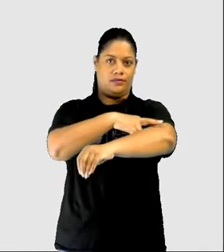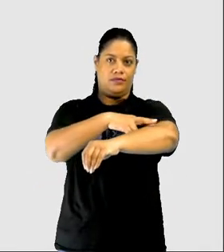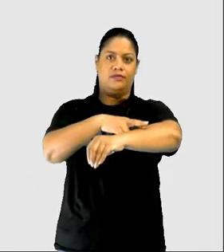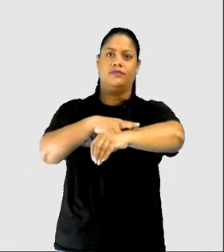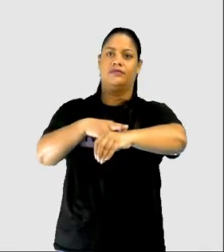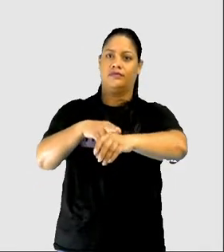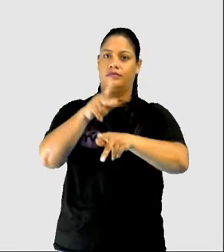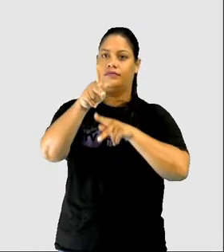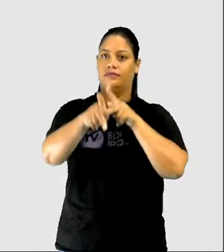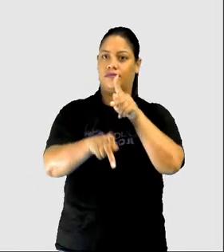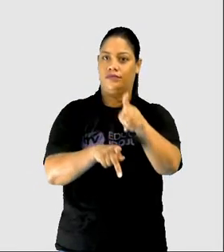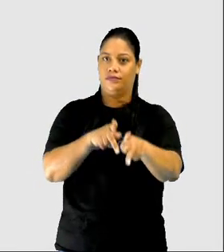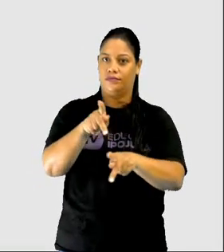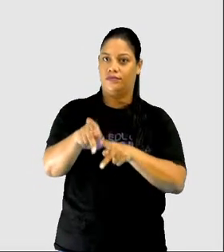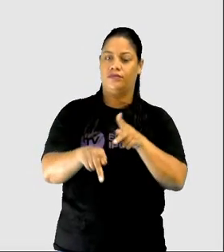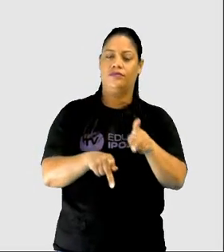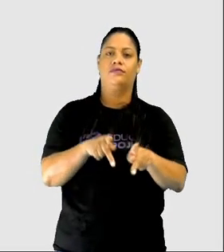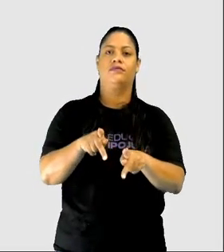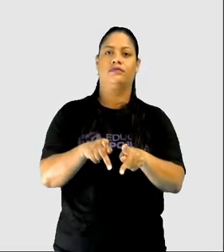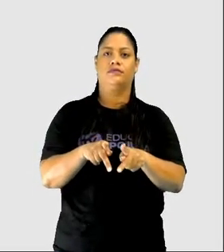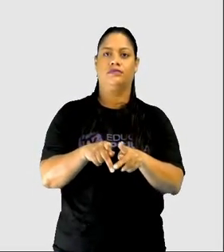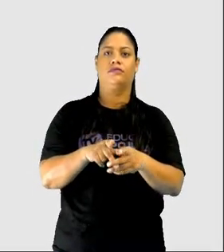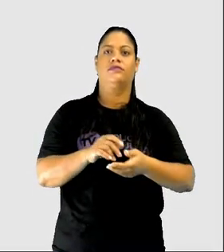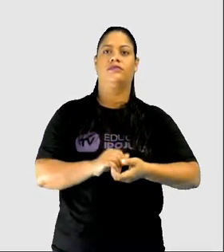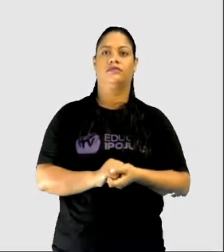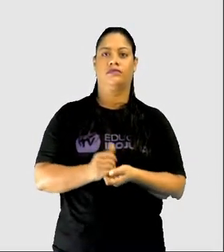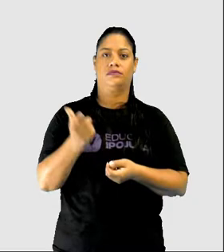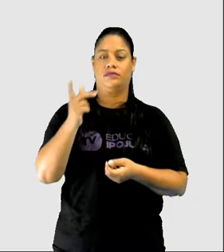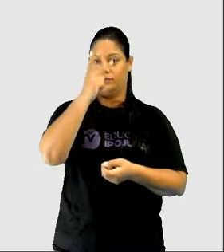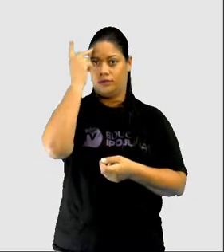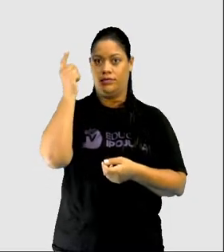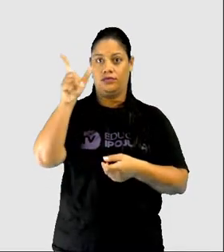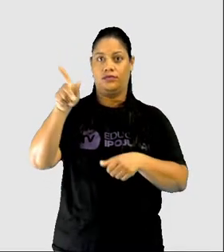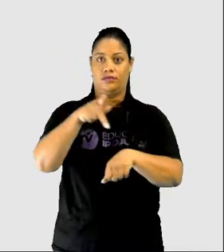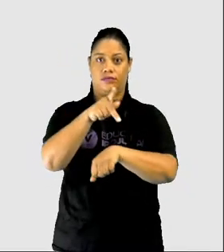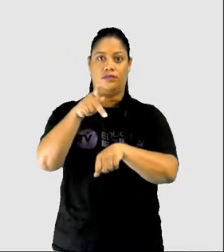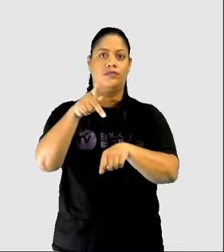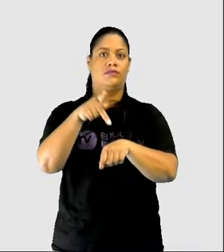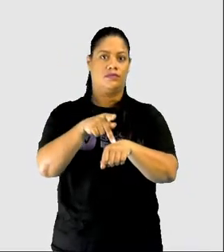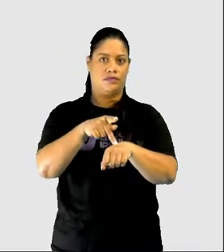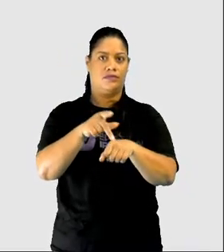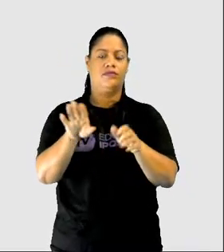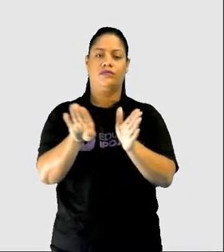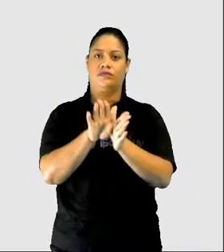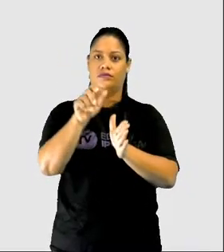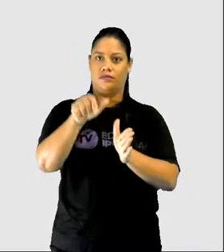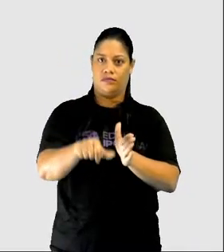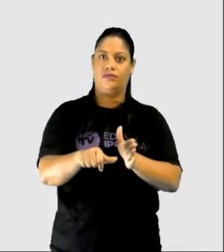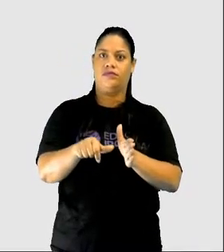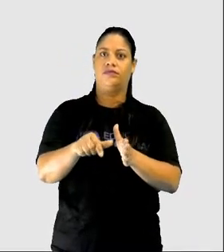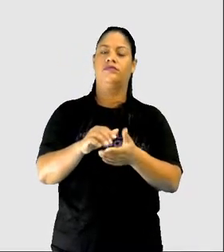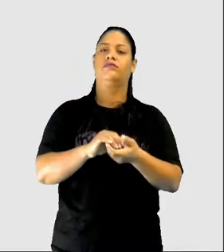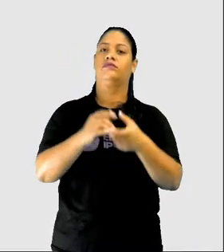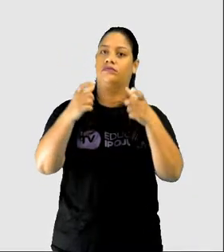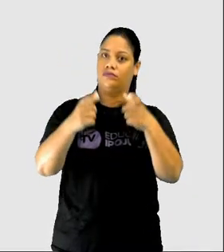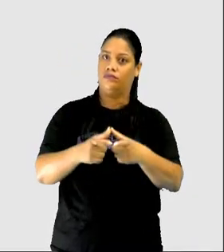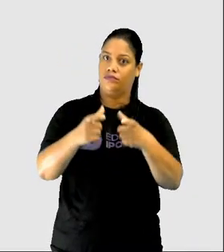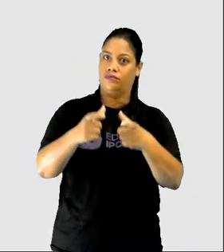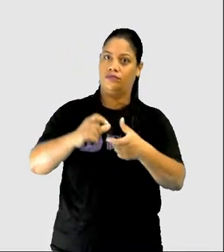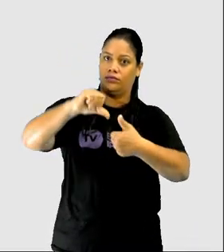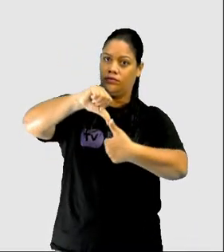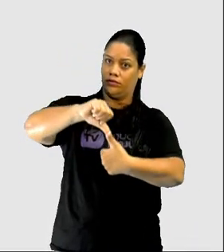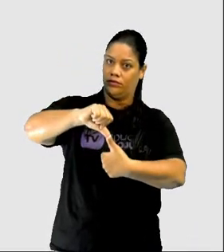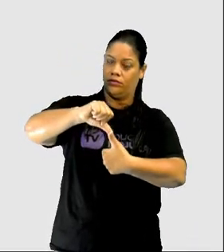dos povos com os imigrantes que vieram como colonizadores dessa região e os negros